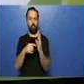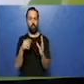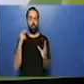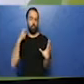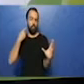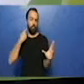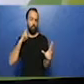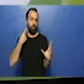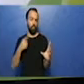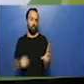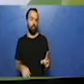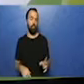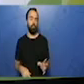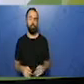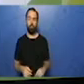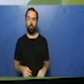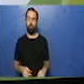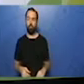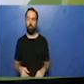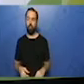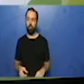partículas aí que estaria.